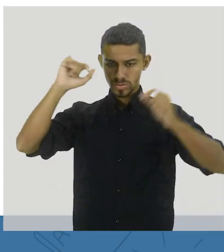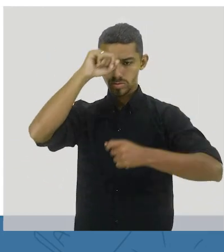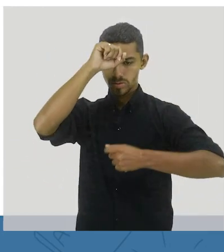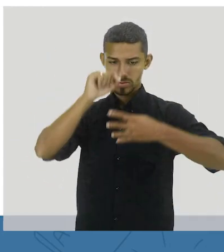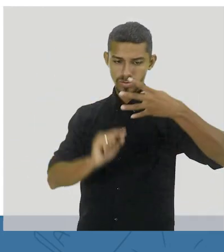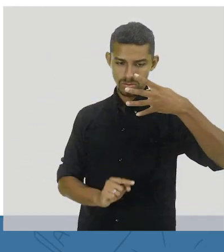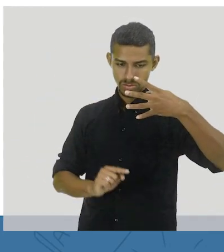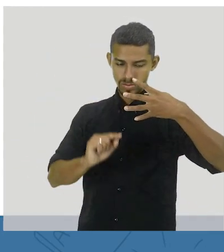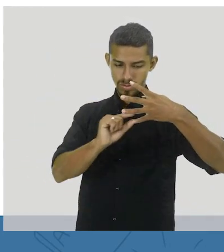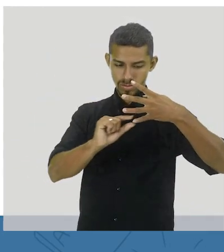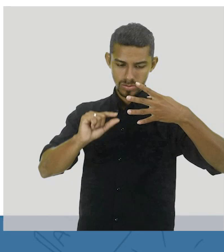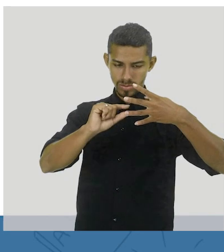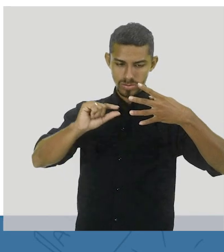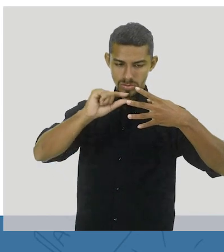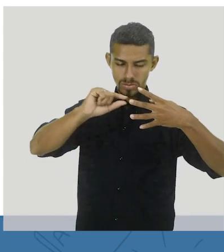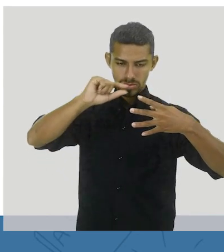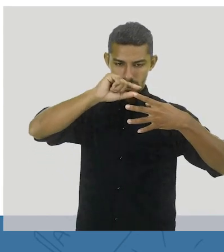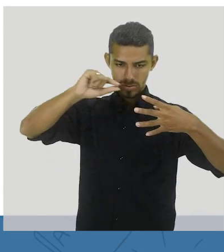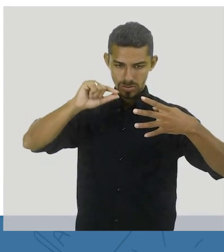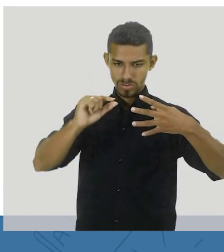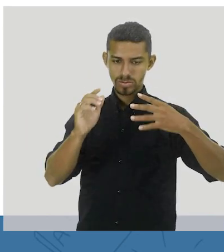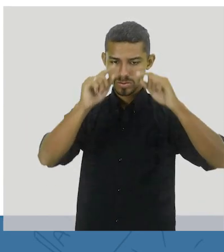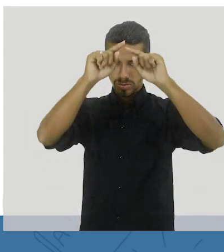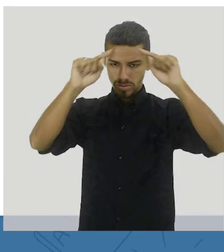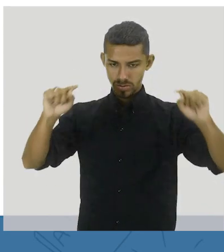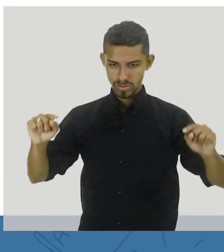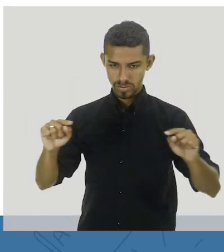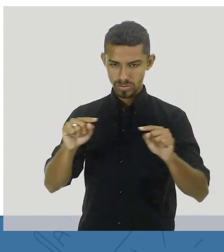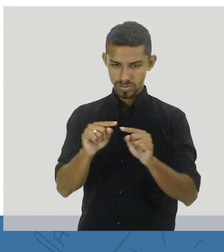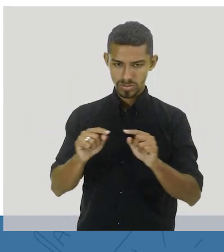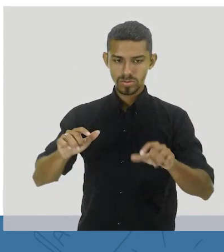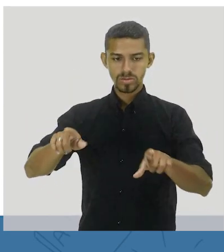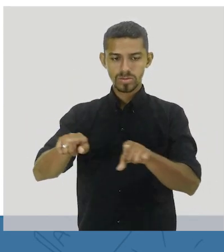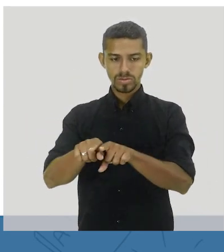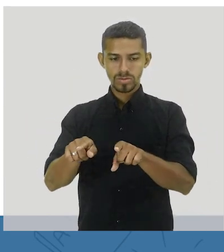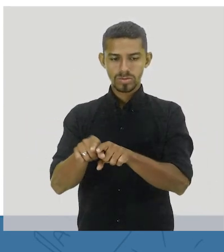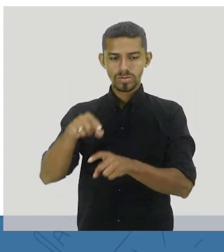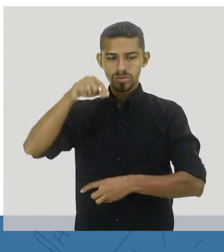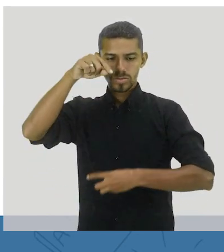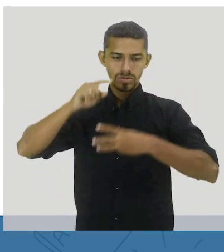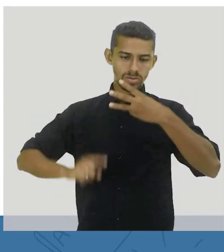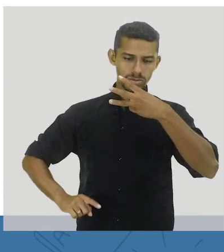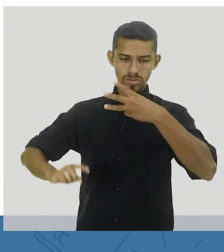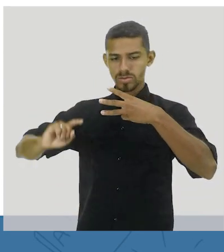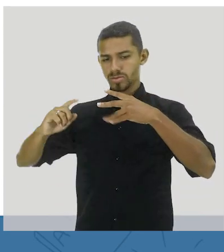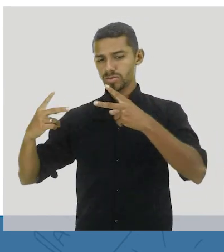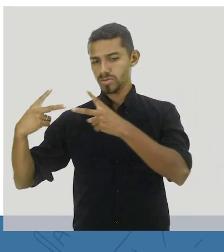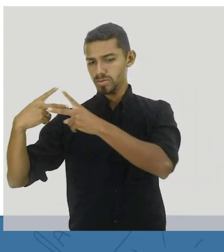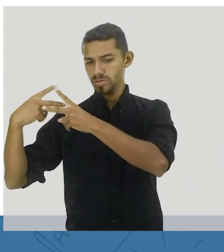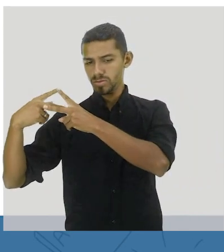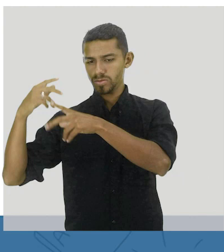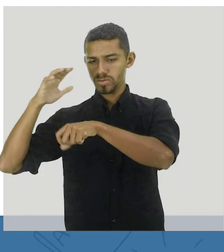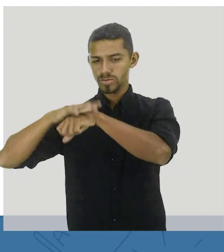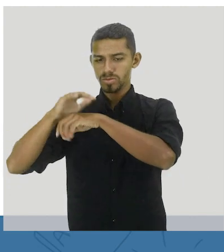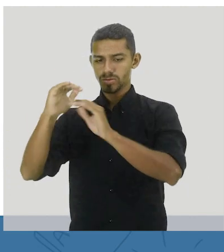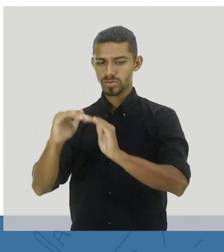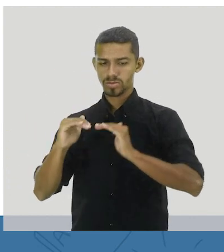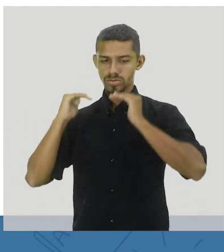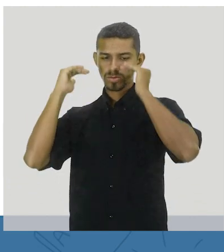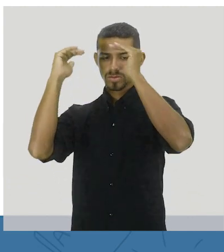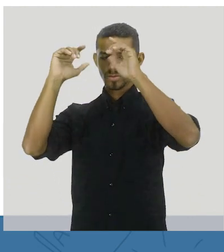e 3 troncos de pirâmide de bases paralelas e uma pirâmide na parte